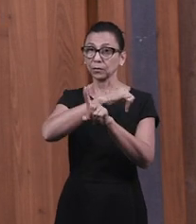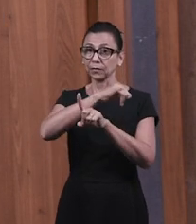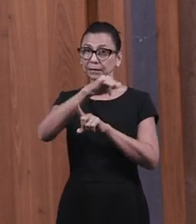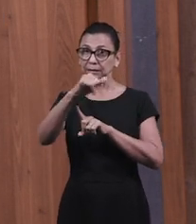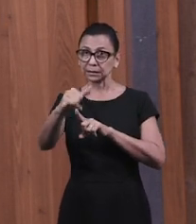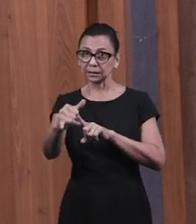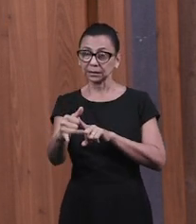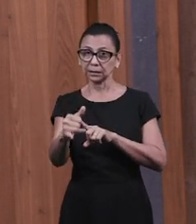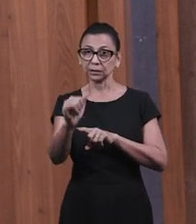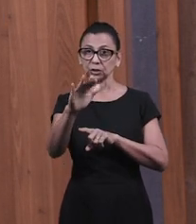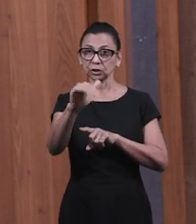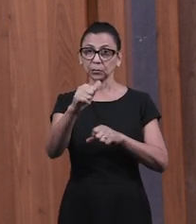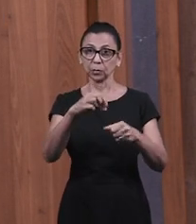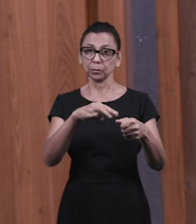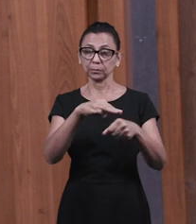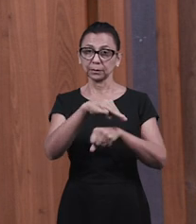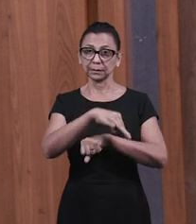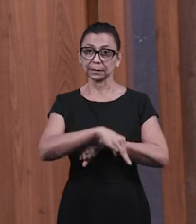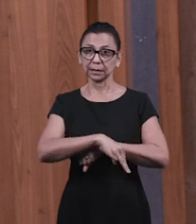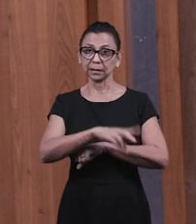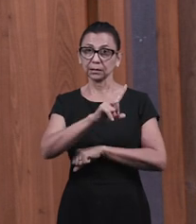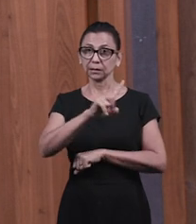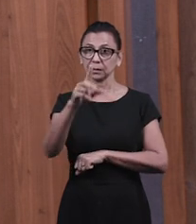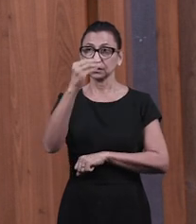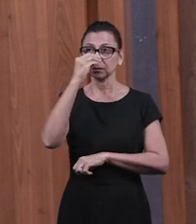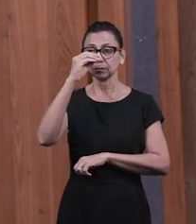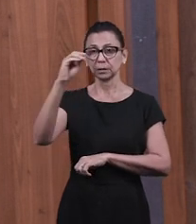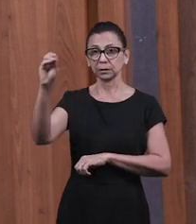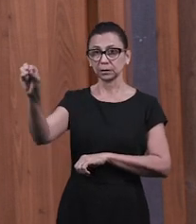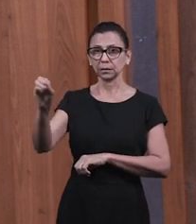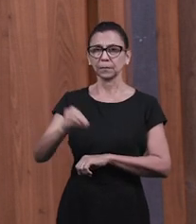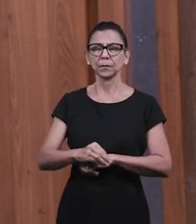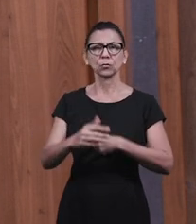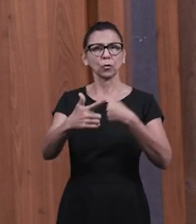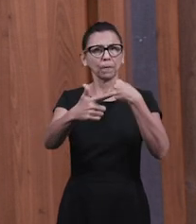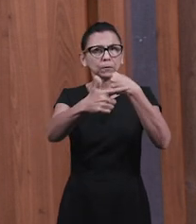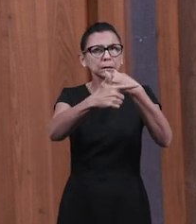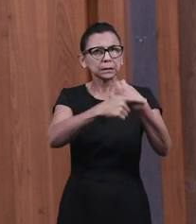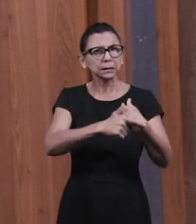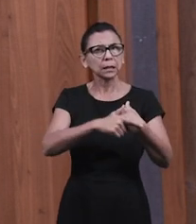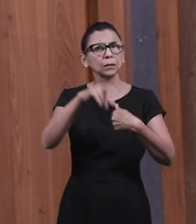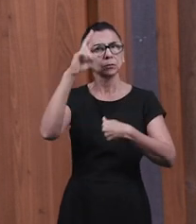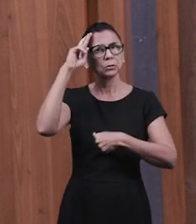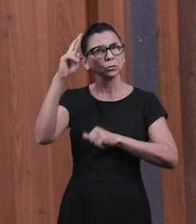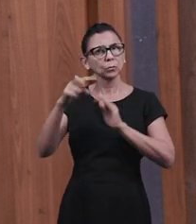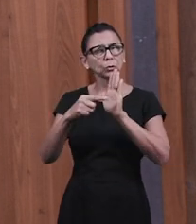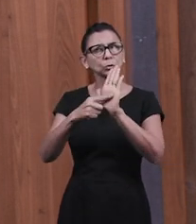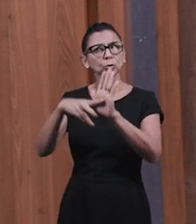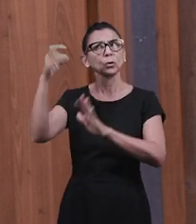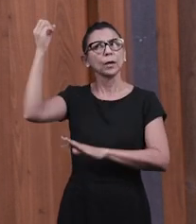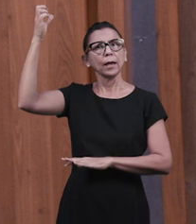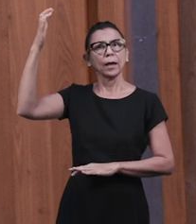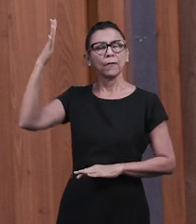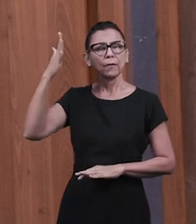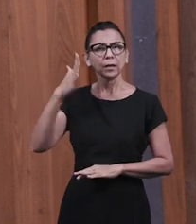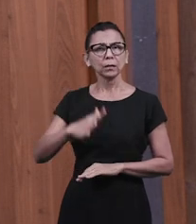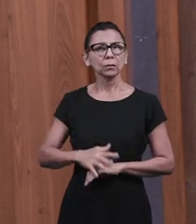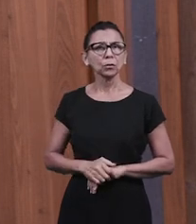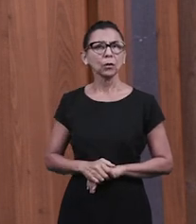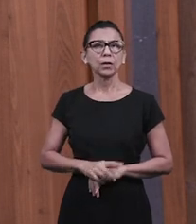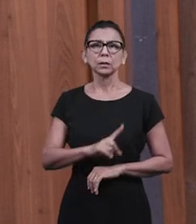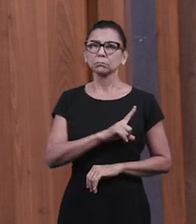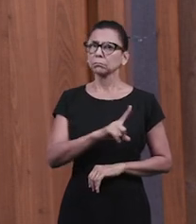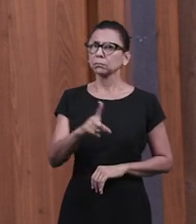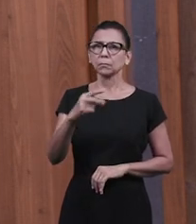aquele ministério que ele recebeu através de uma profecia, ou seja, por revelação o ministério. E ele